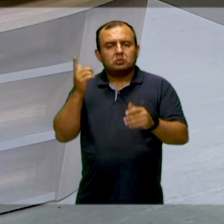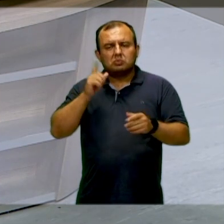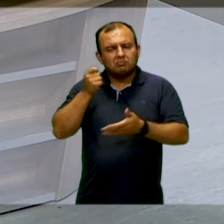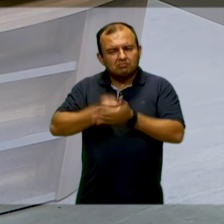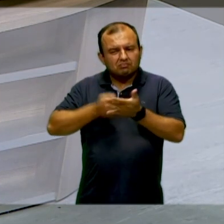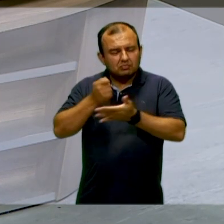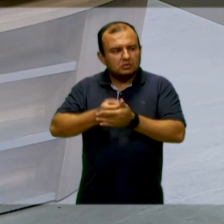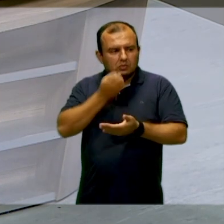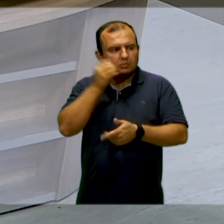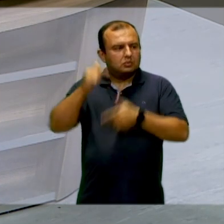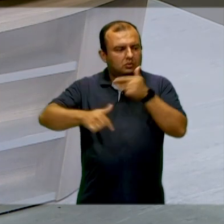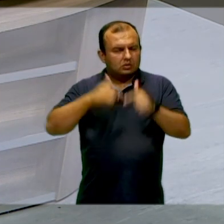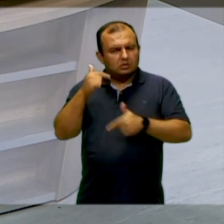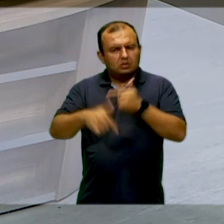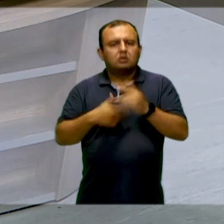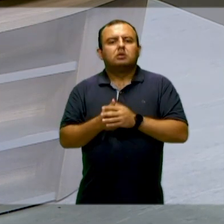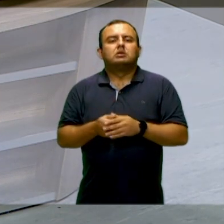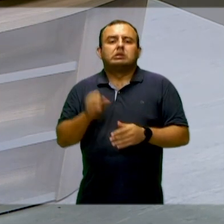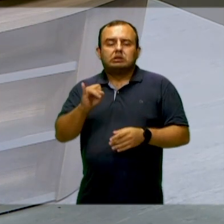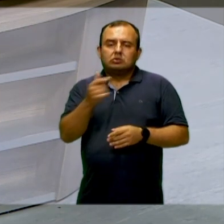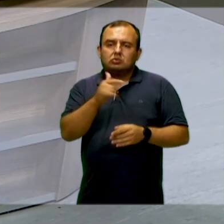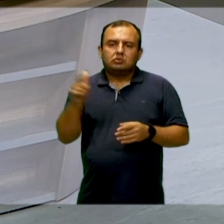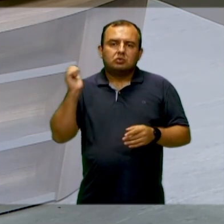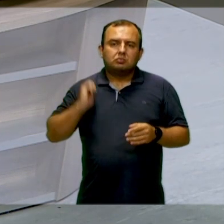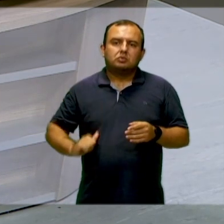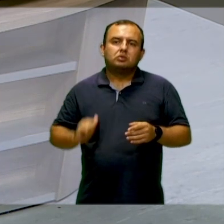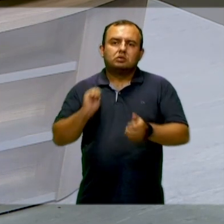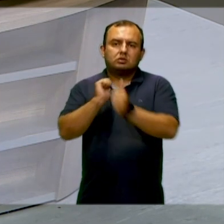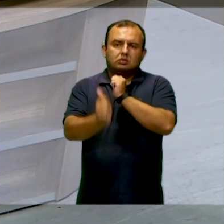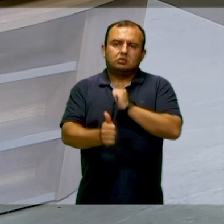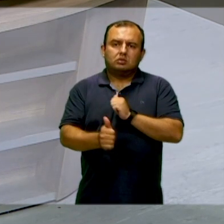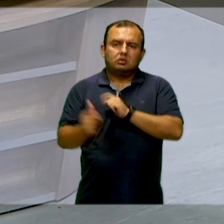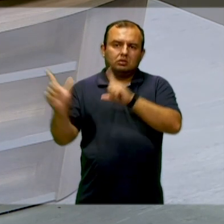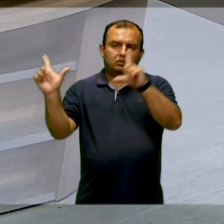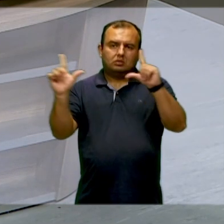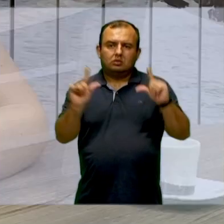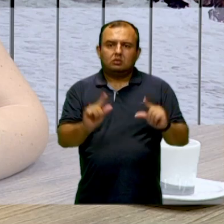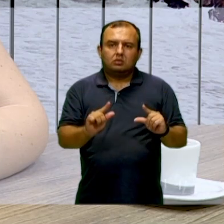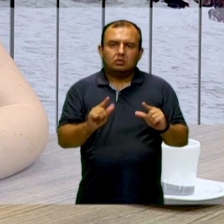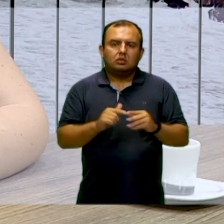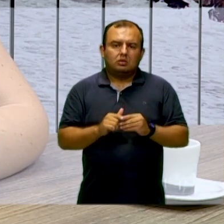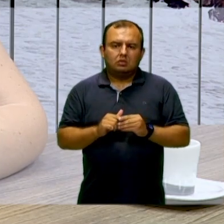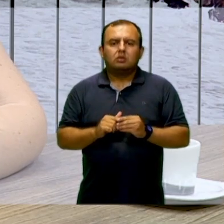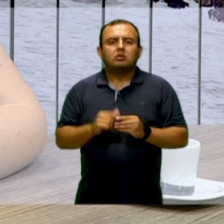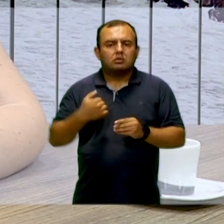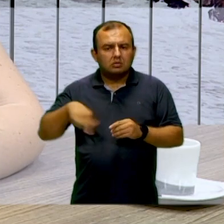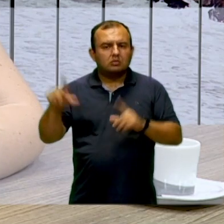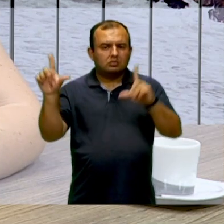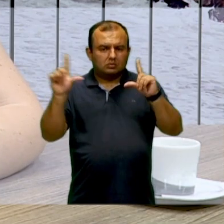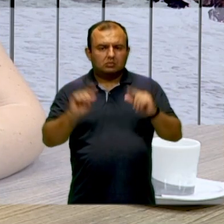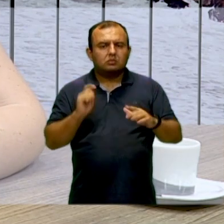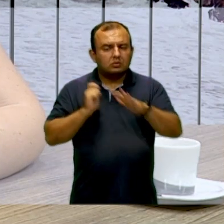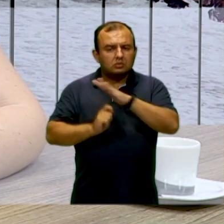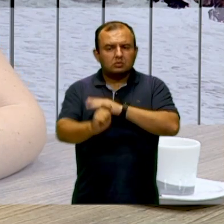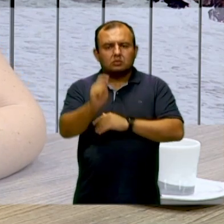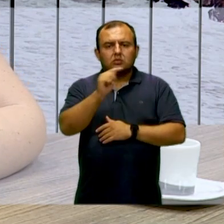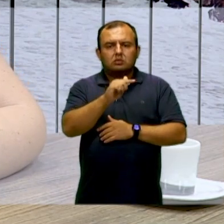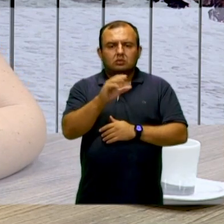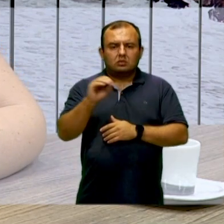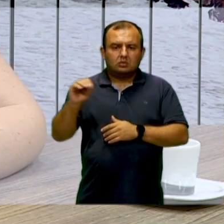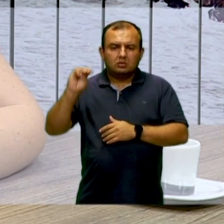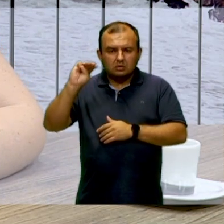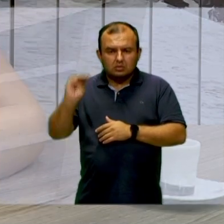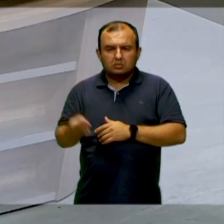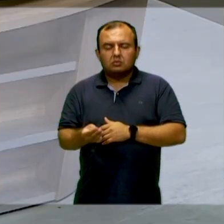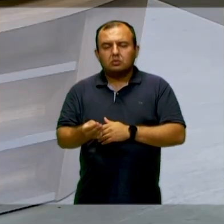trabalho, se não tiver uma Bolsa Atleta. Mas nós estamos reduzindo, tá? Nós estamos reduzindo. É um investimento de 7 milhões de